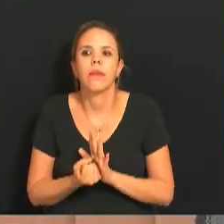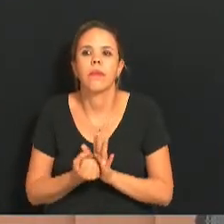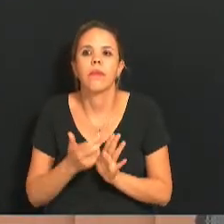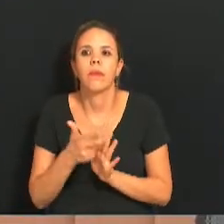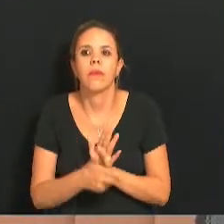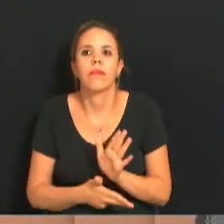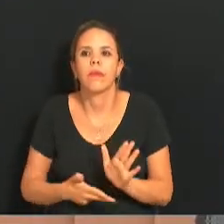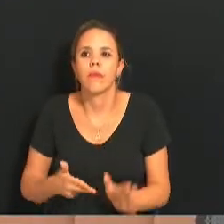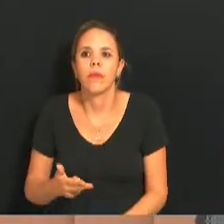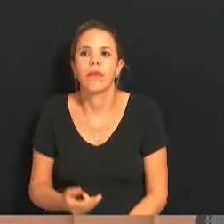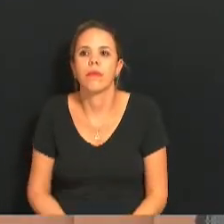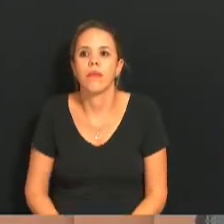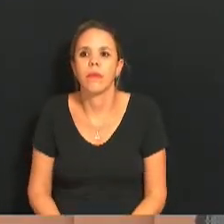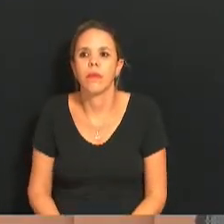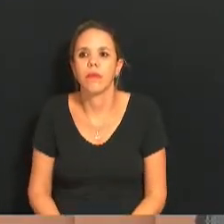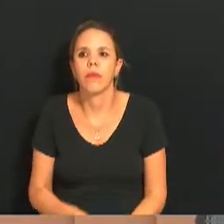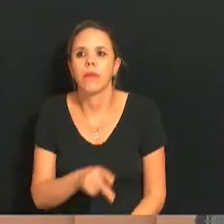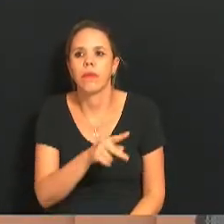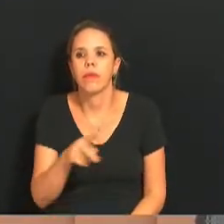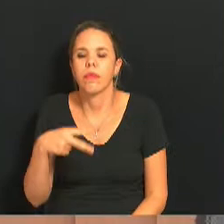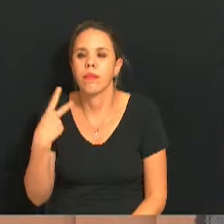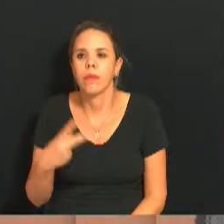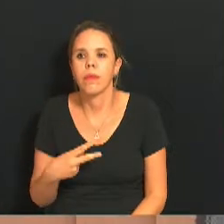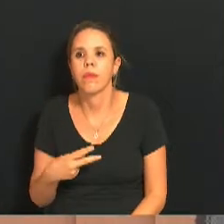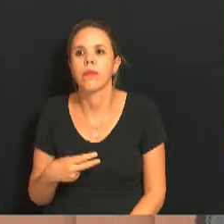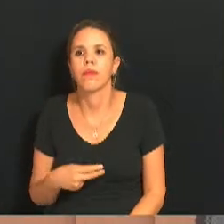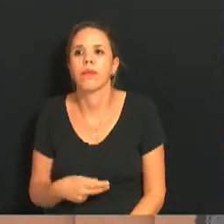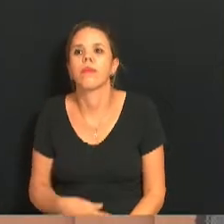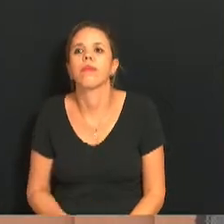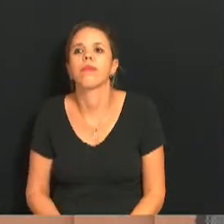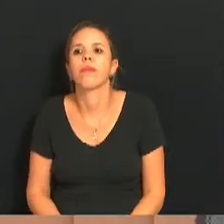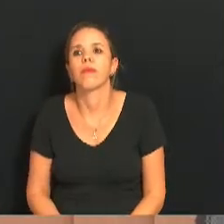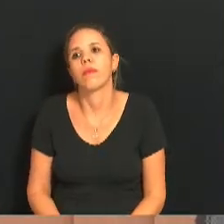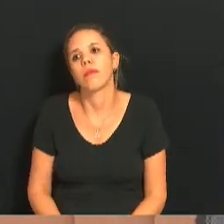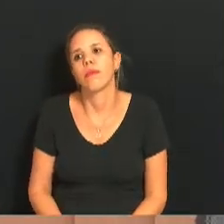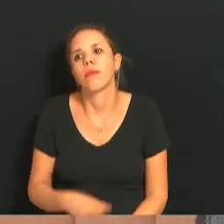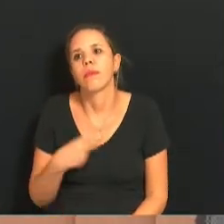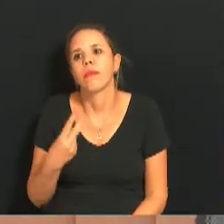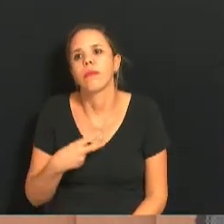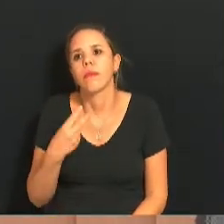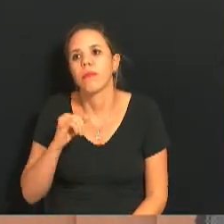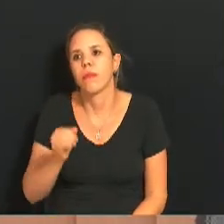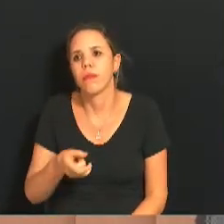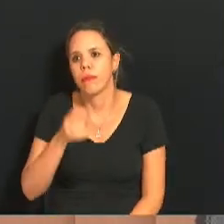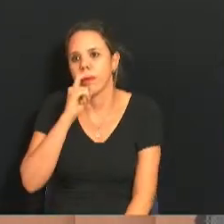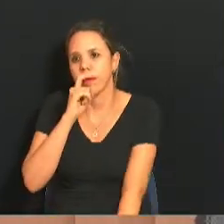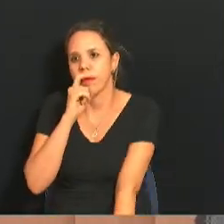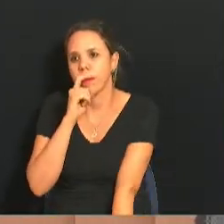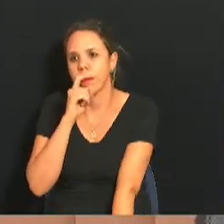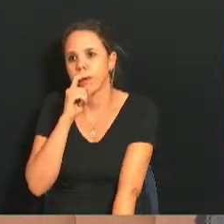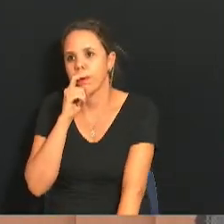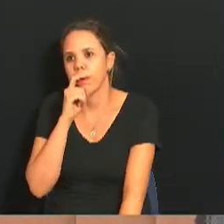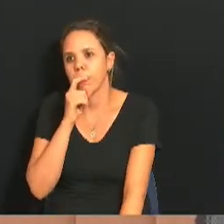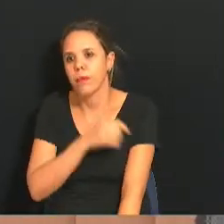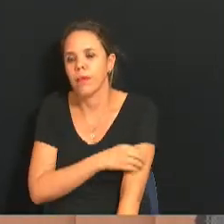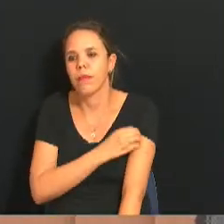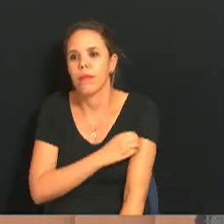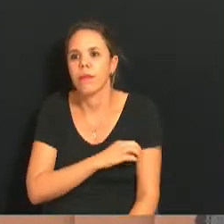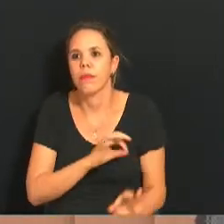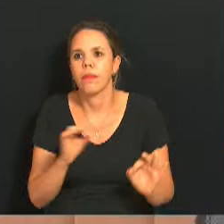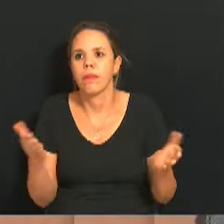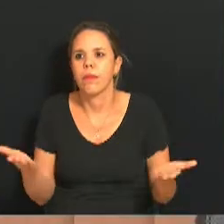da cidade que Vai presidir comandar esta reunião e o vereador Jorge naid que vocês podem acompanhar